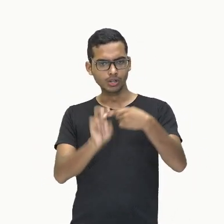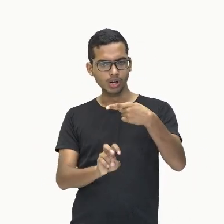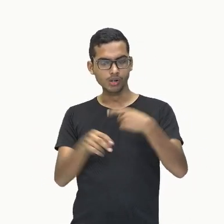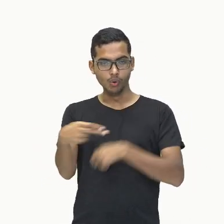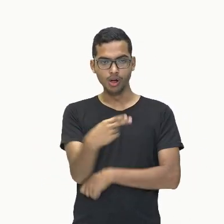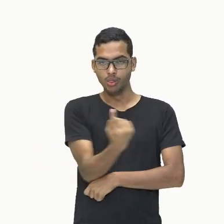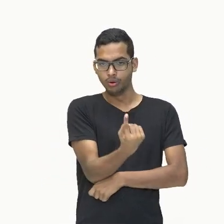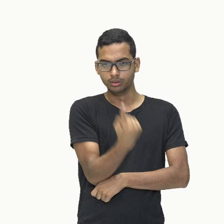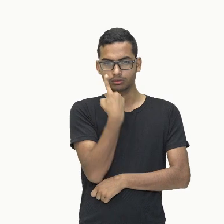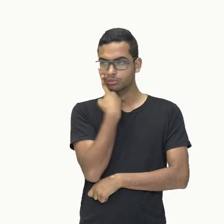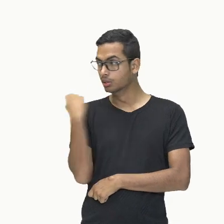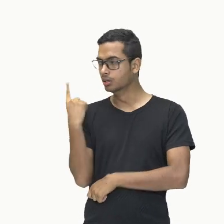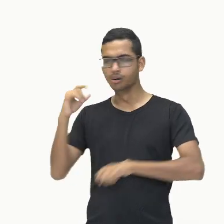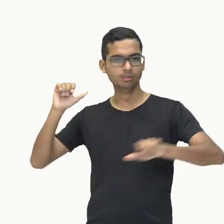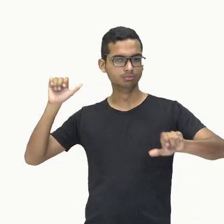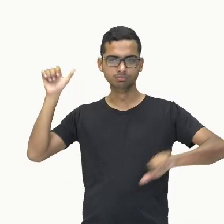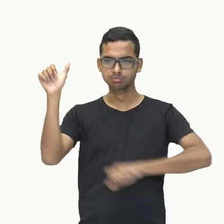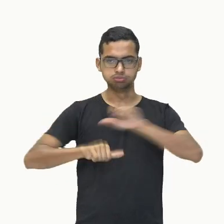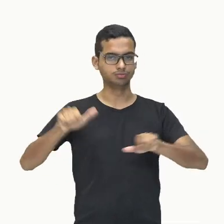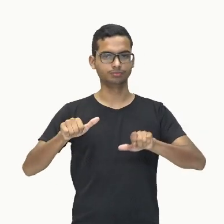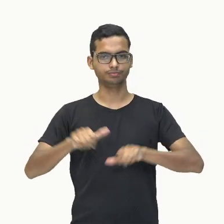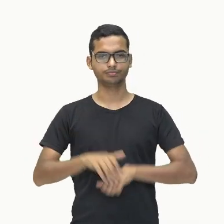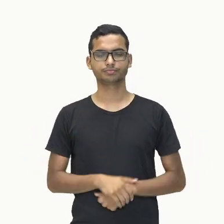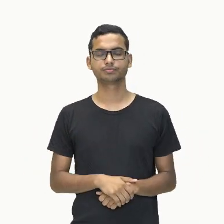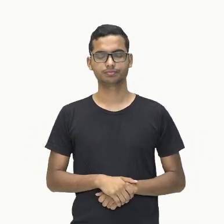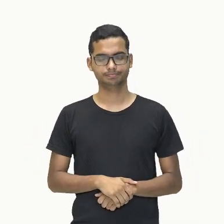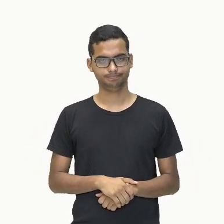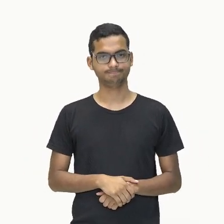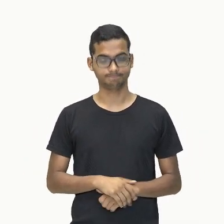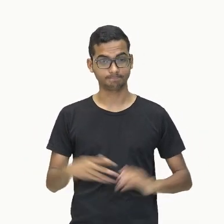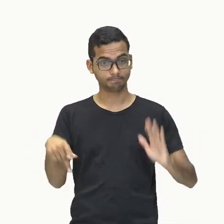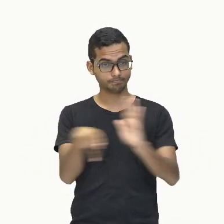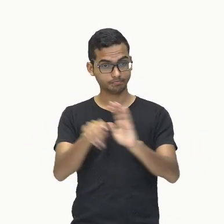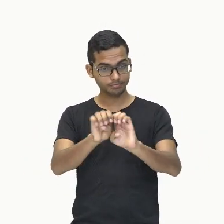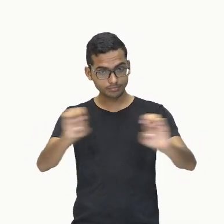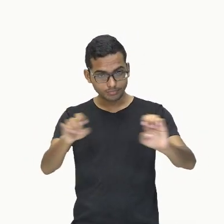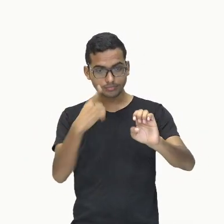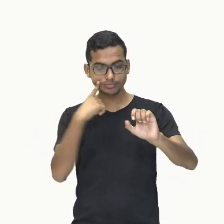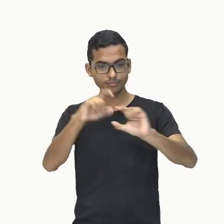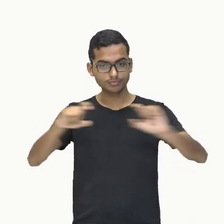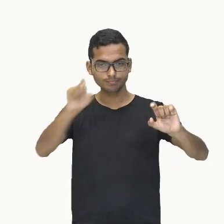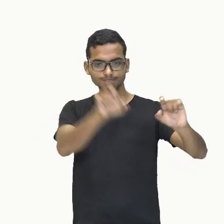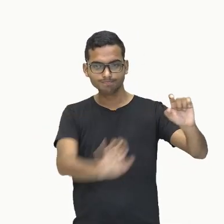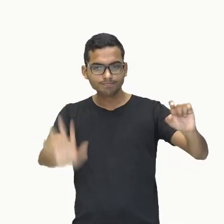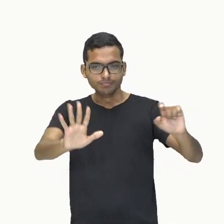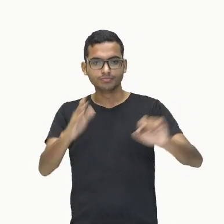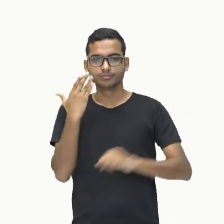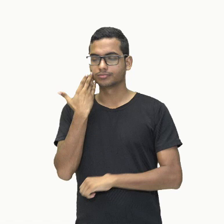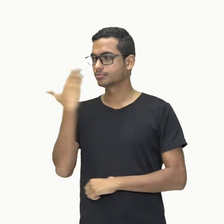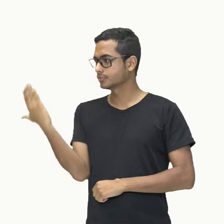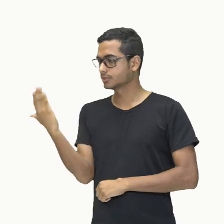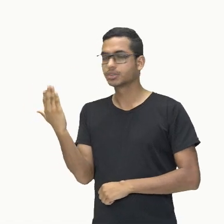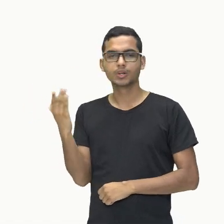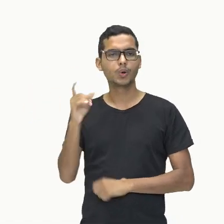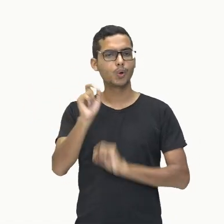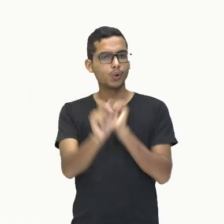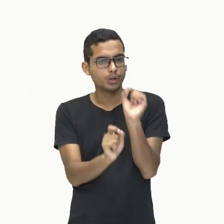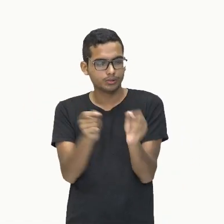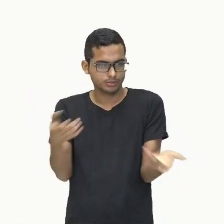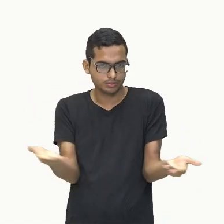foi transformada, né, na equação na forma geral, que é exatamente